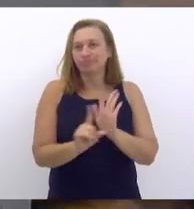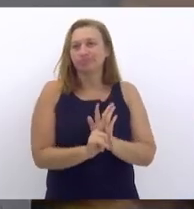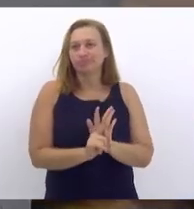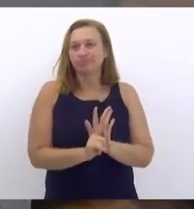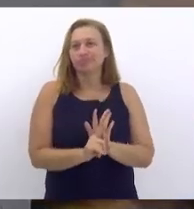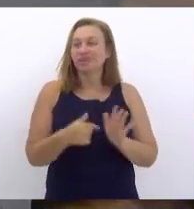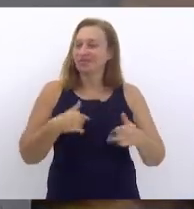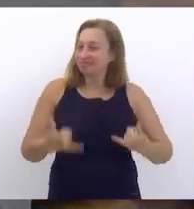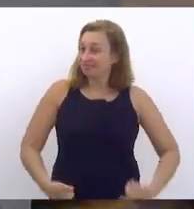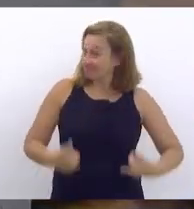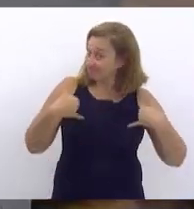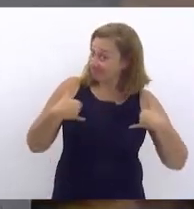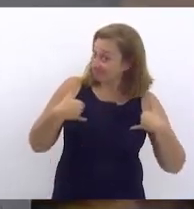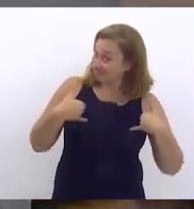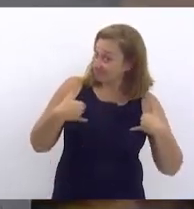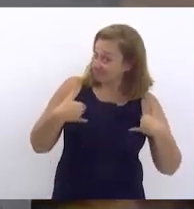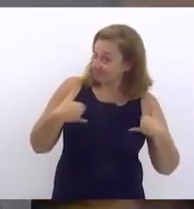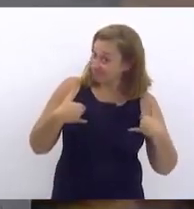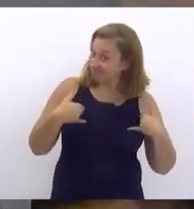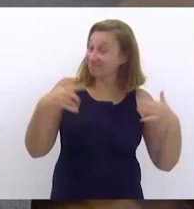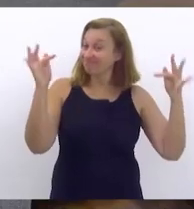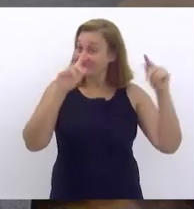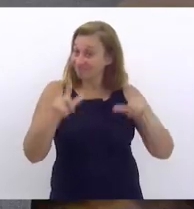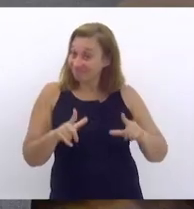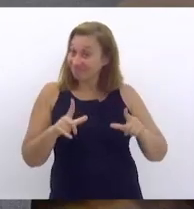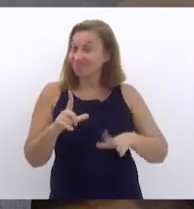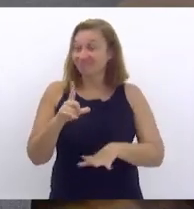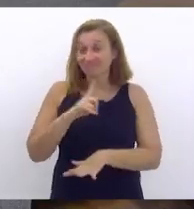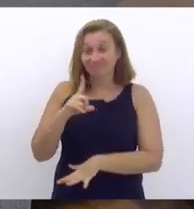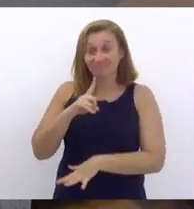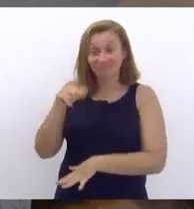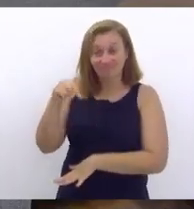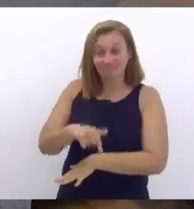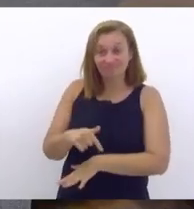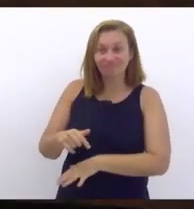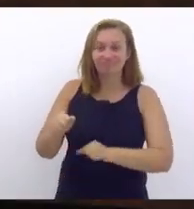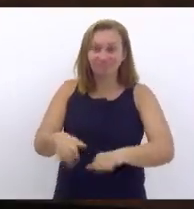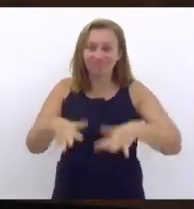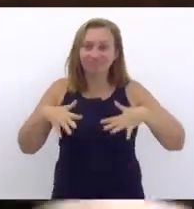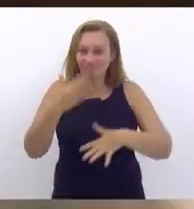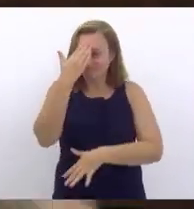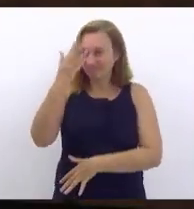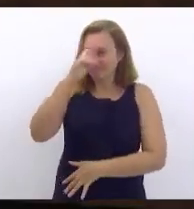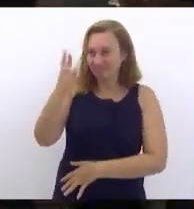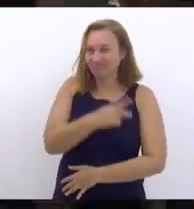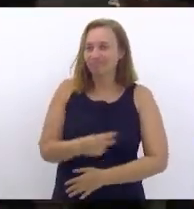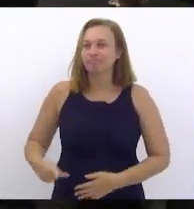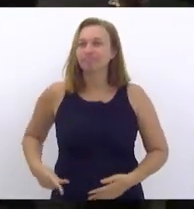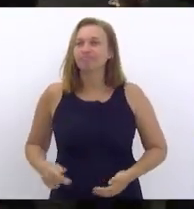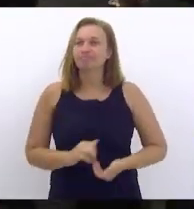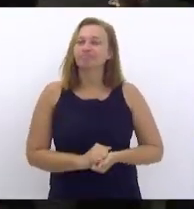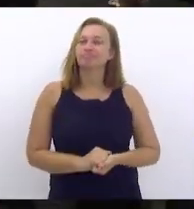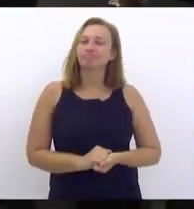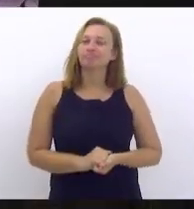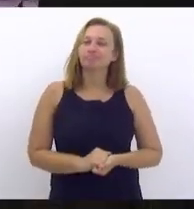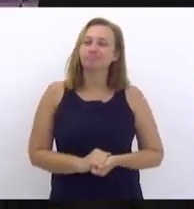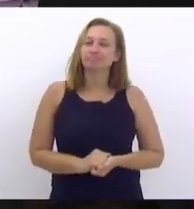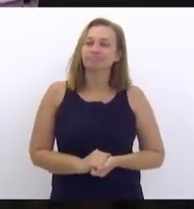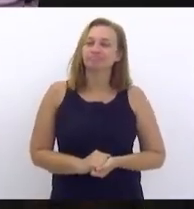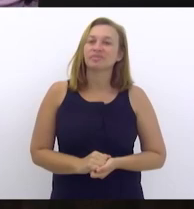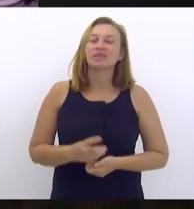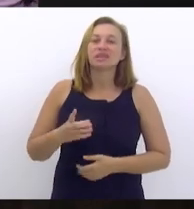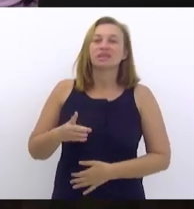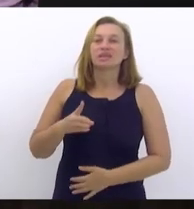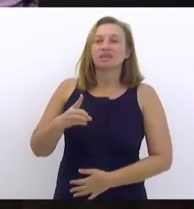eu estou muito orgulhosa dele, muito feliz dele existir aqui nesse plenário. Obrigada, presidente. Estendo a deputada Dani, muito